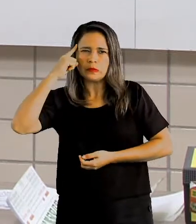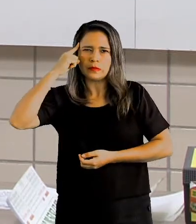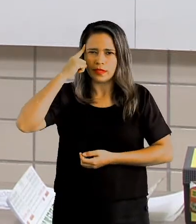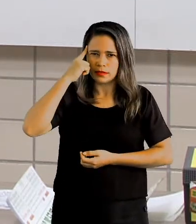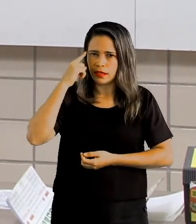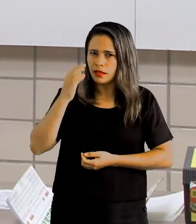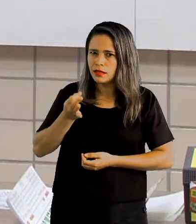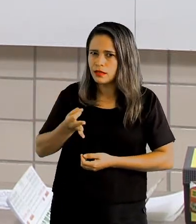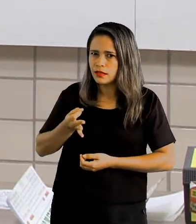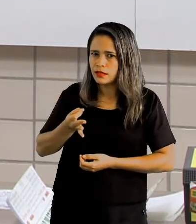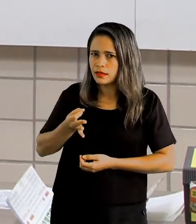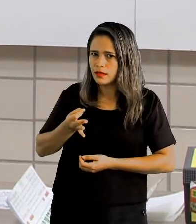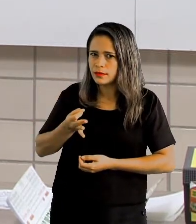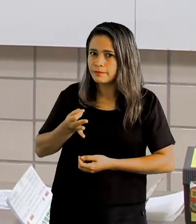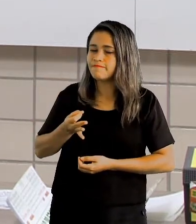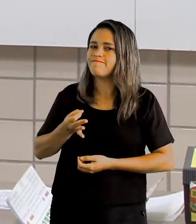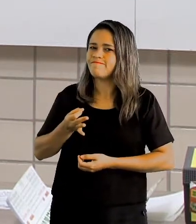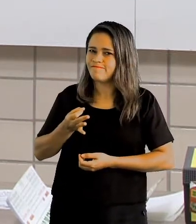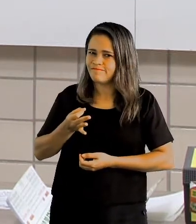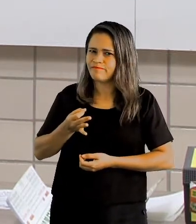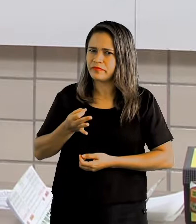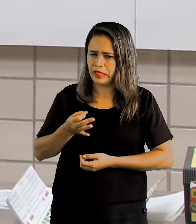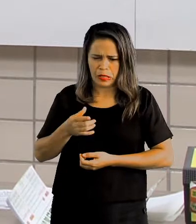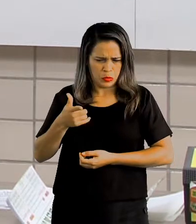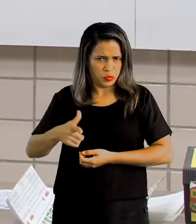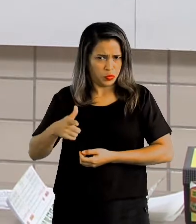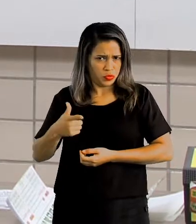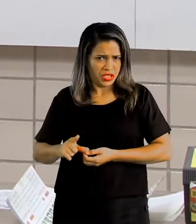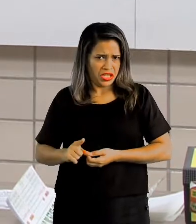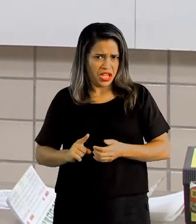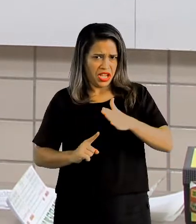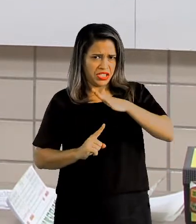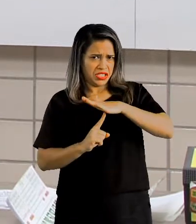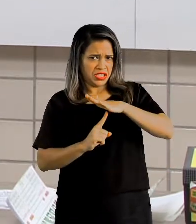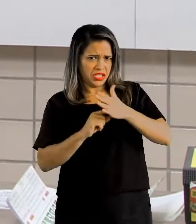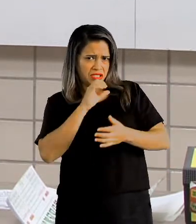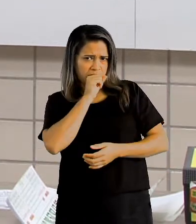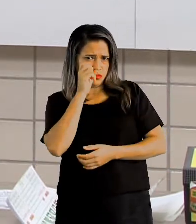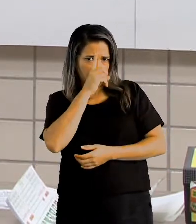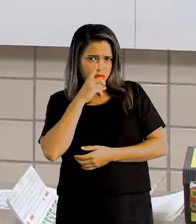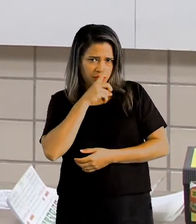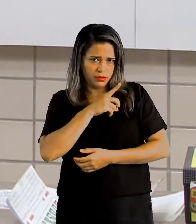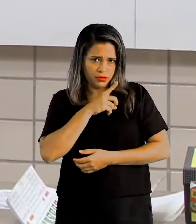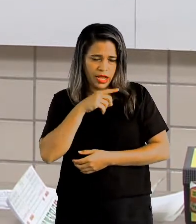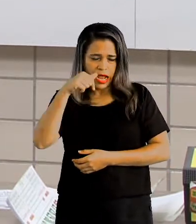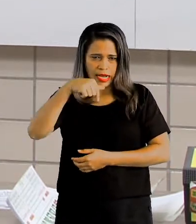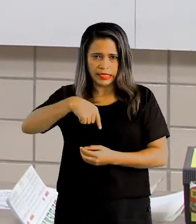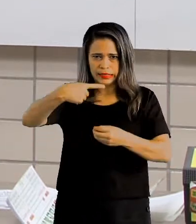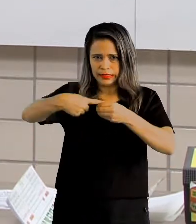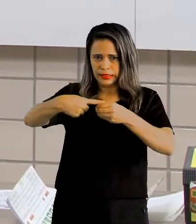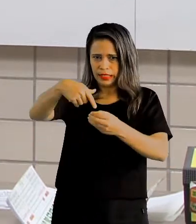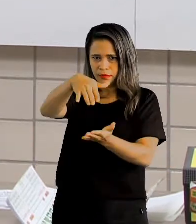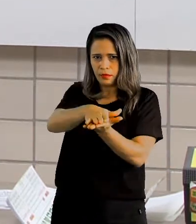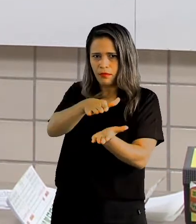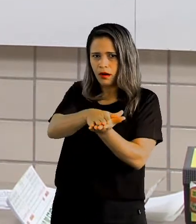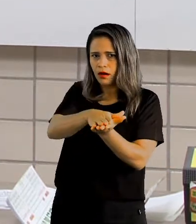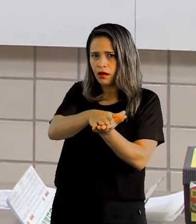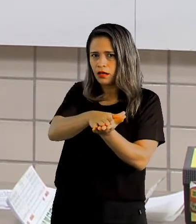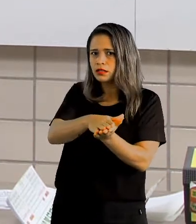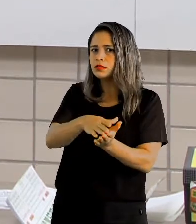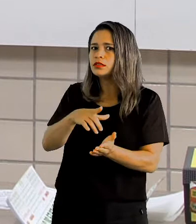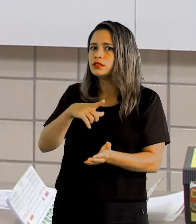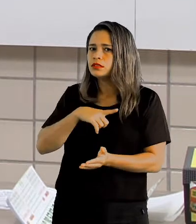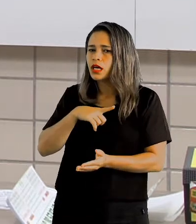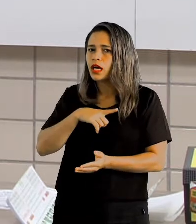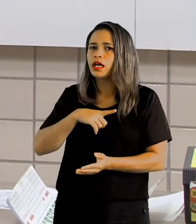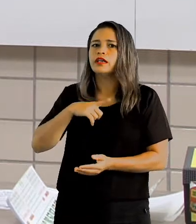direitinho? Será que não temos feira no sábado nem no domingo? Aqui na nossa cidade, em Palmas, nós temos feira